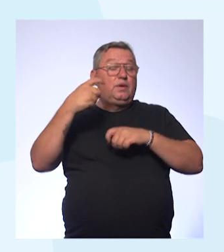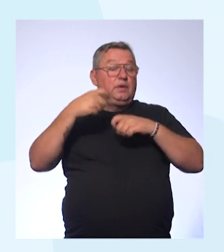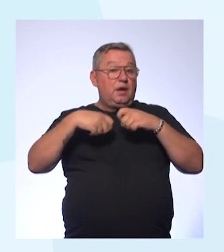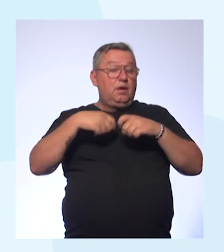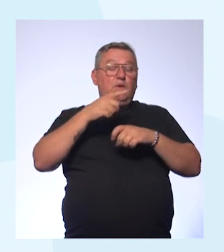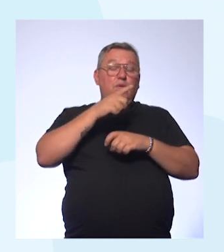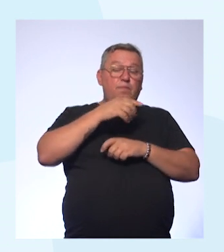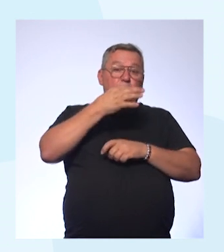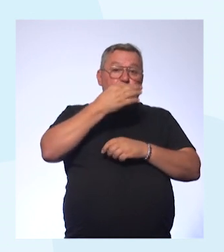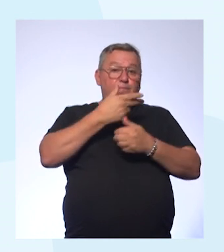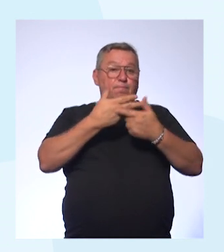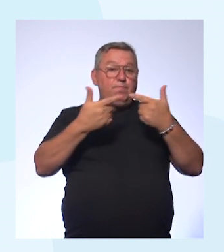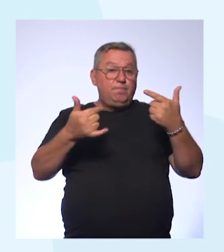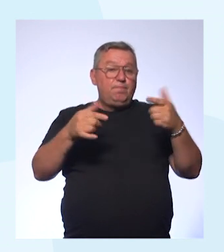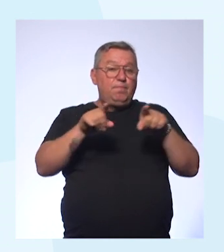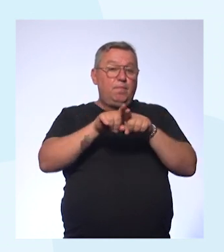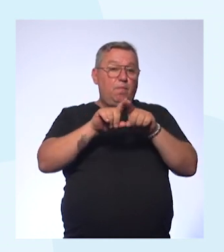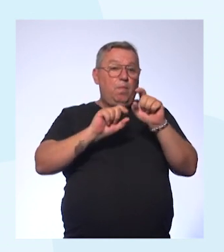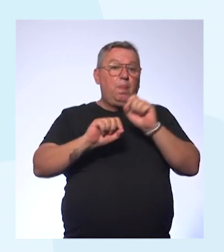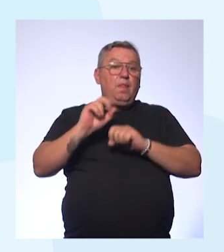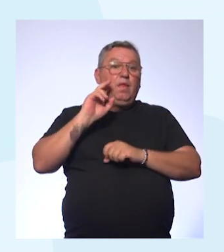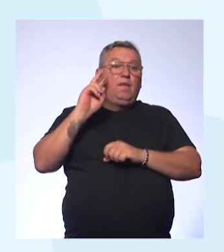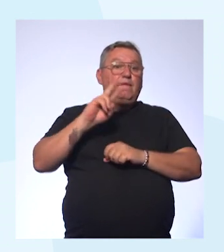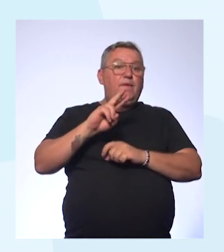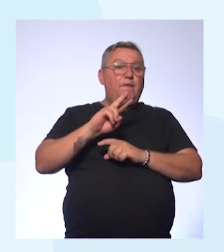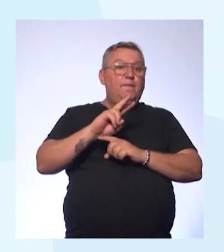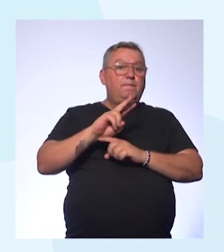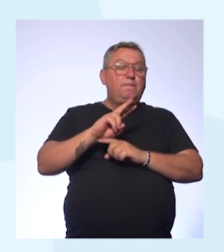com fecundação cruzada, a gente tem